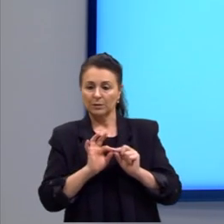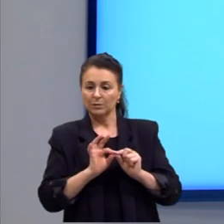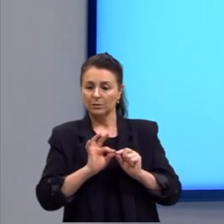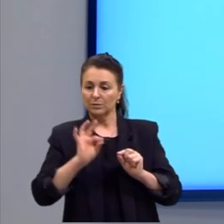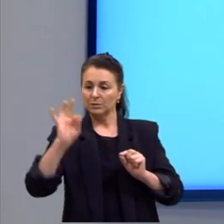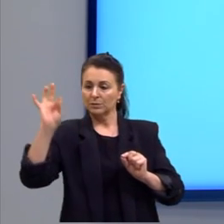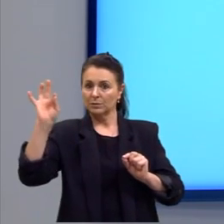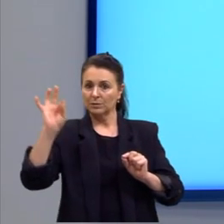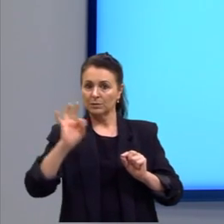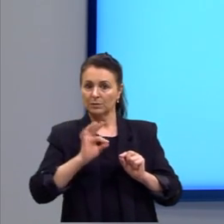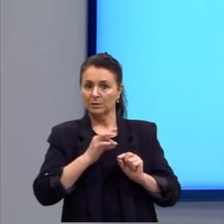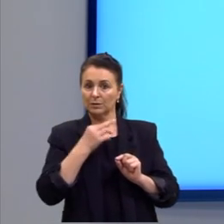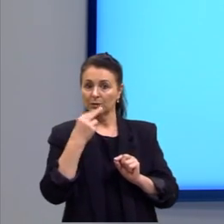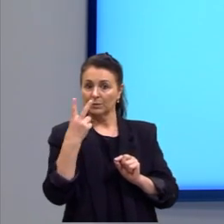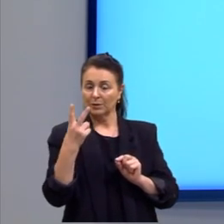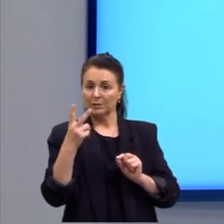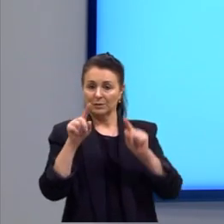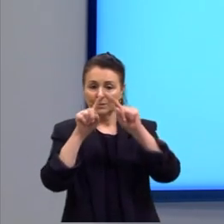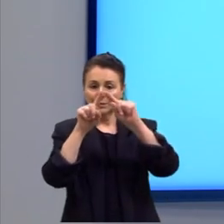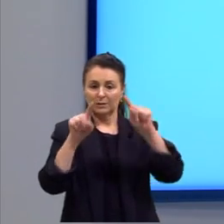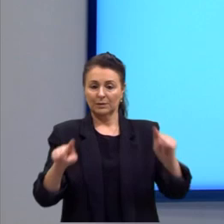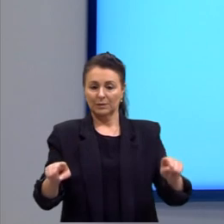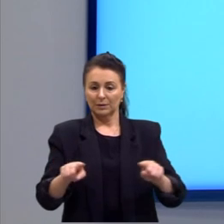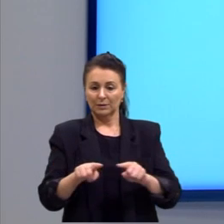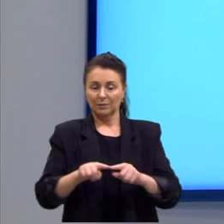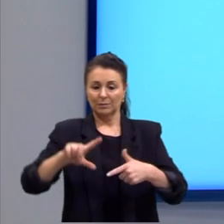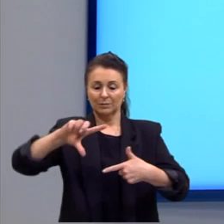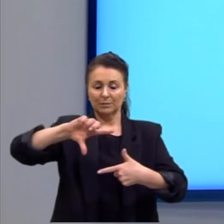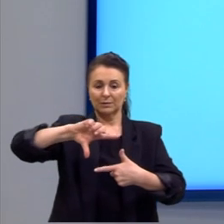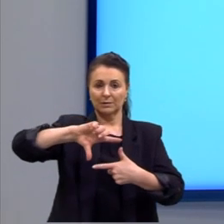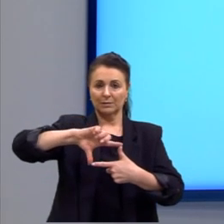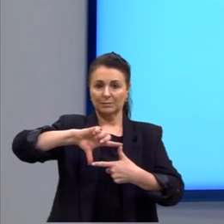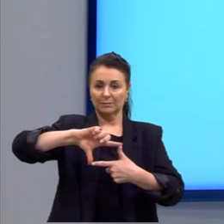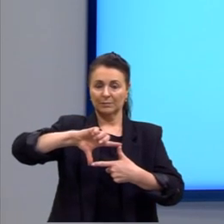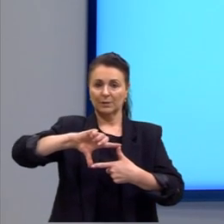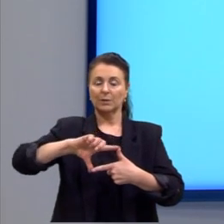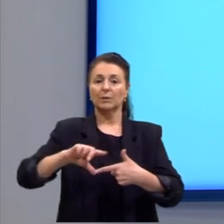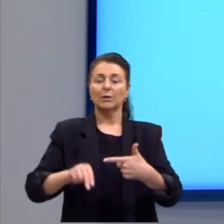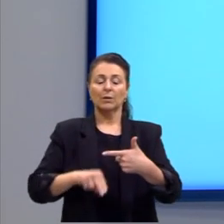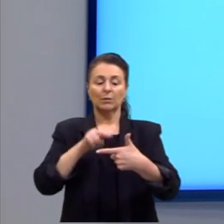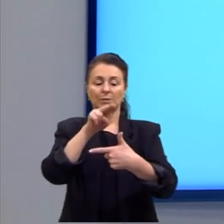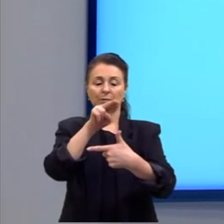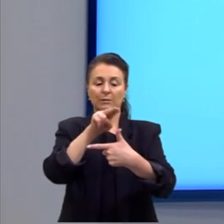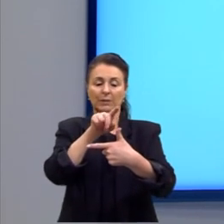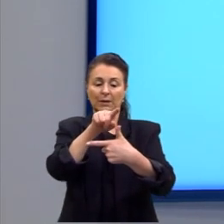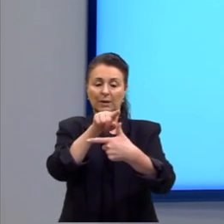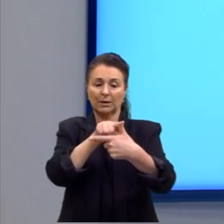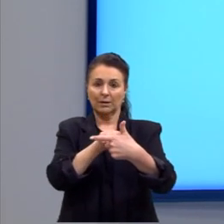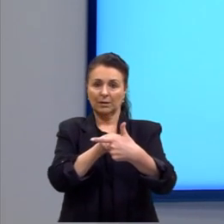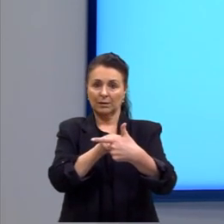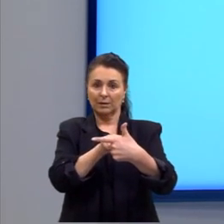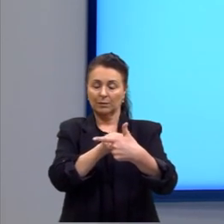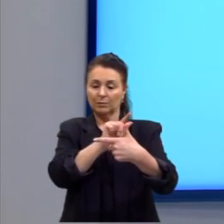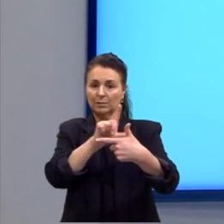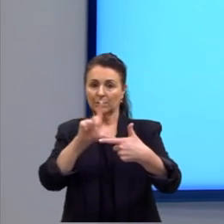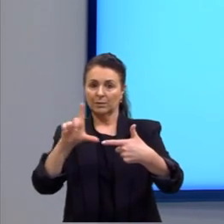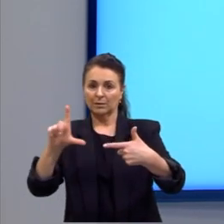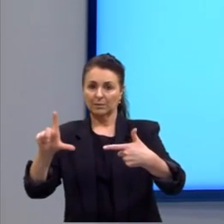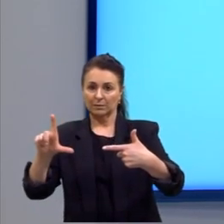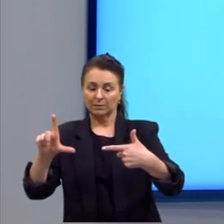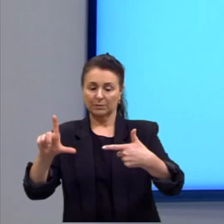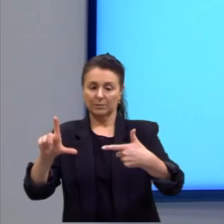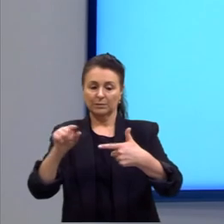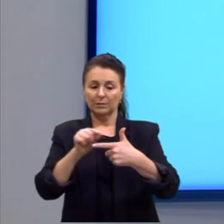Nós temos dois triângulos retângulos os catetos são Então os lados e a diagonal AC de